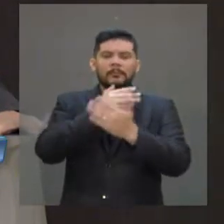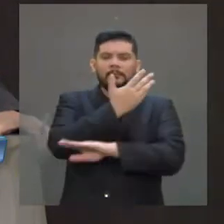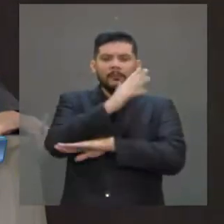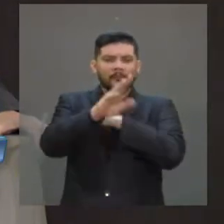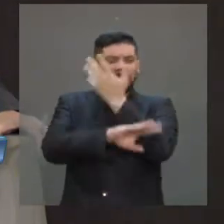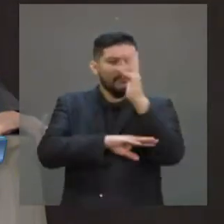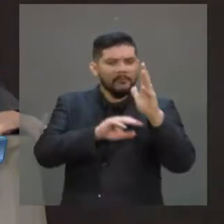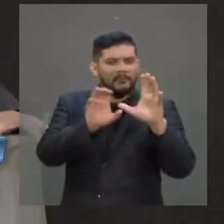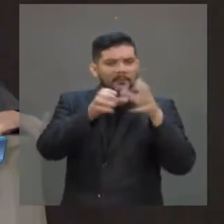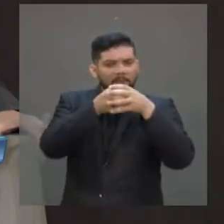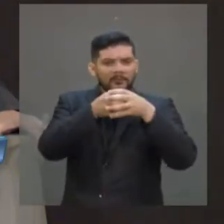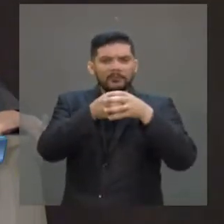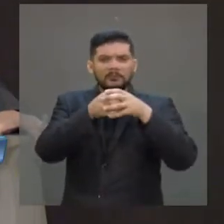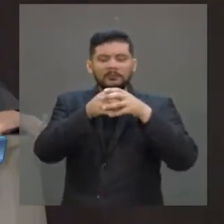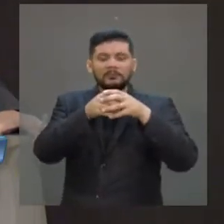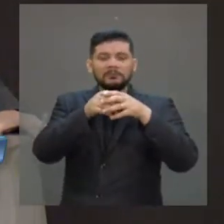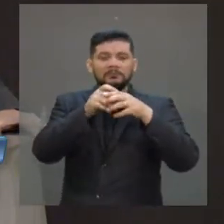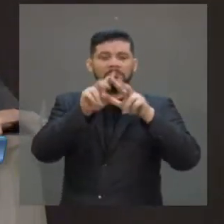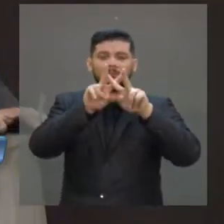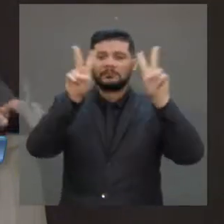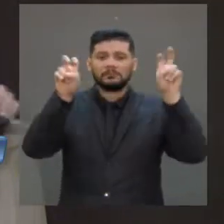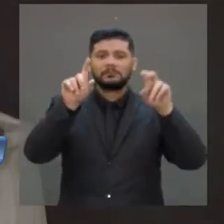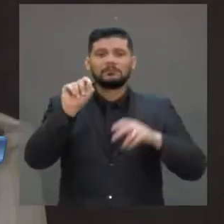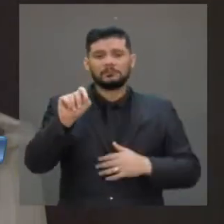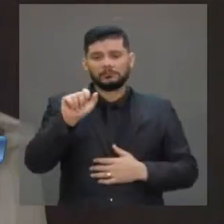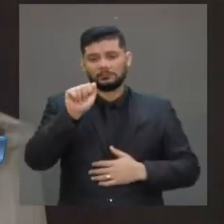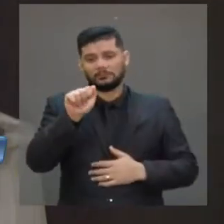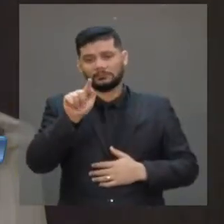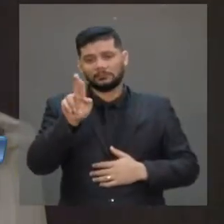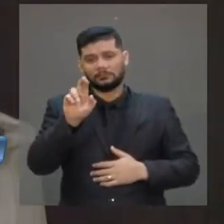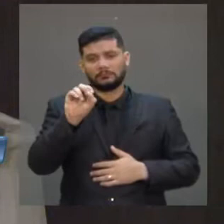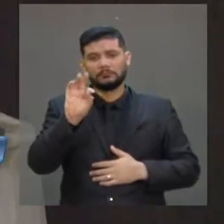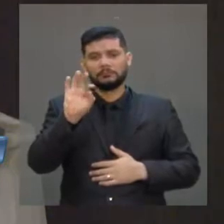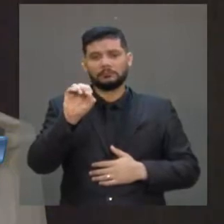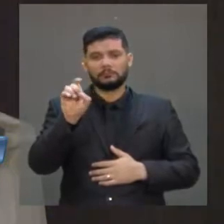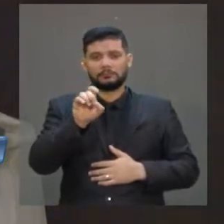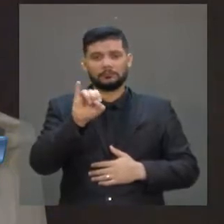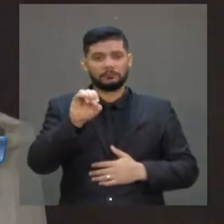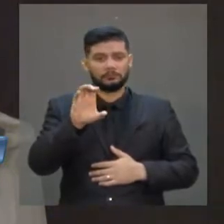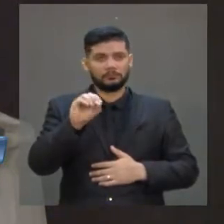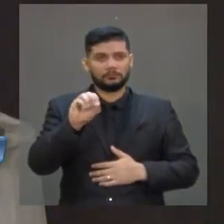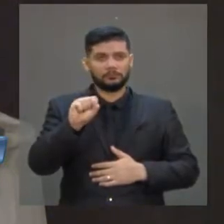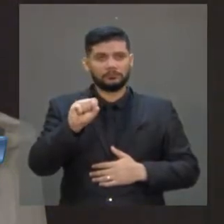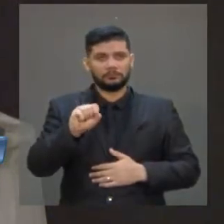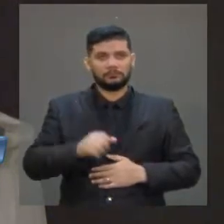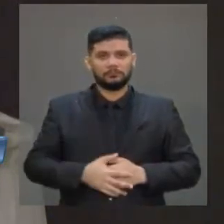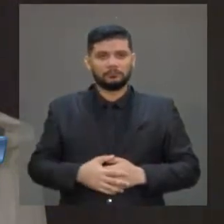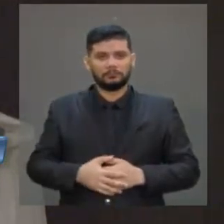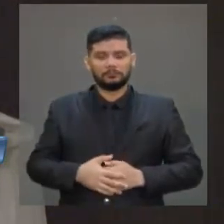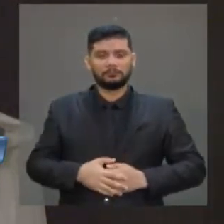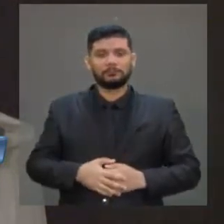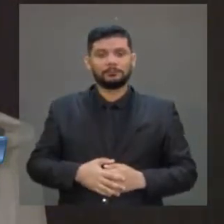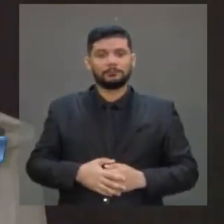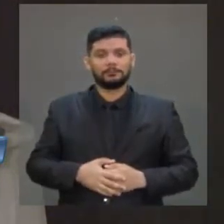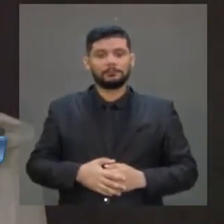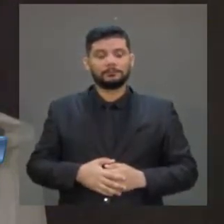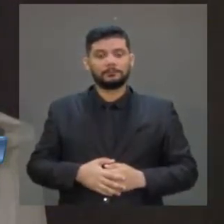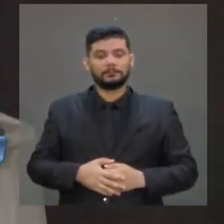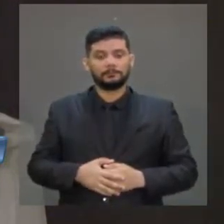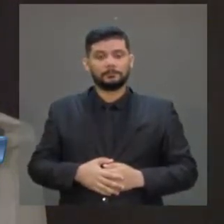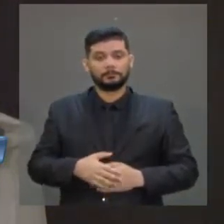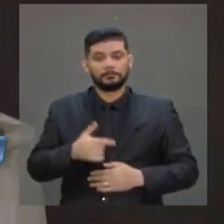ambientalista, que é o tema dos agrotóxicos. O Brasil, de